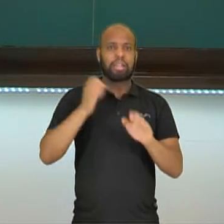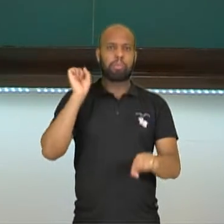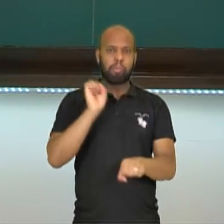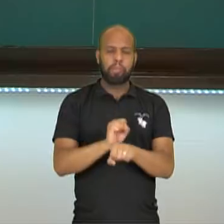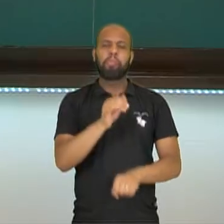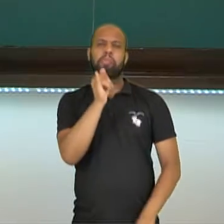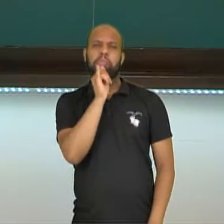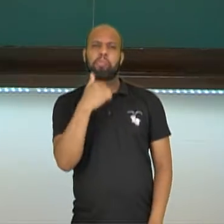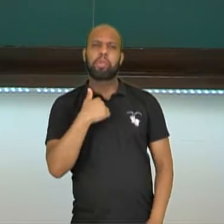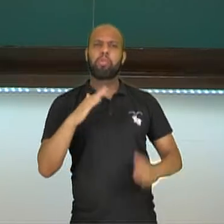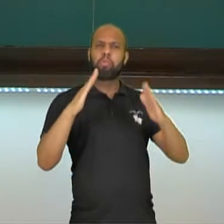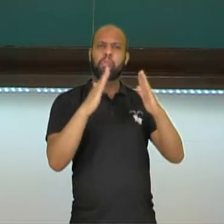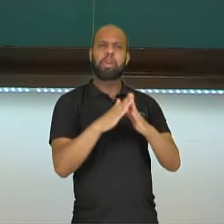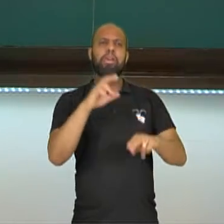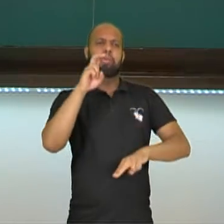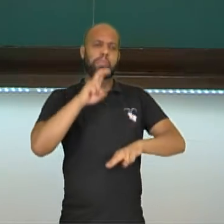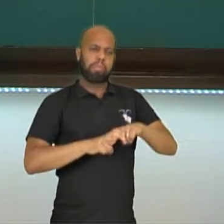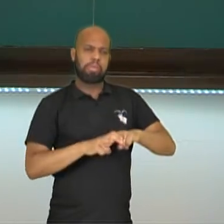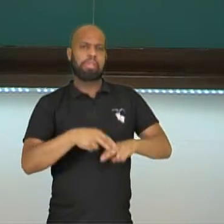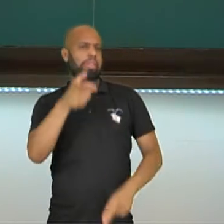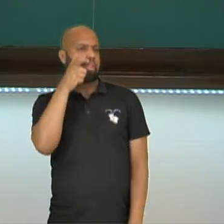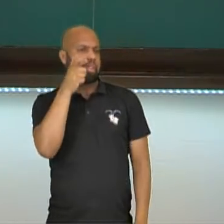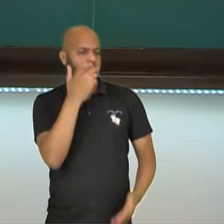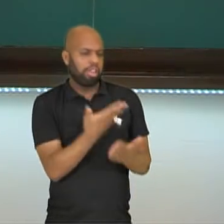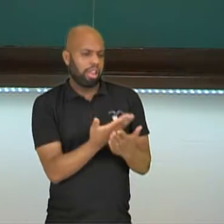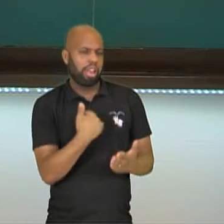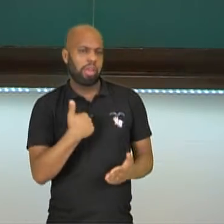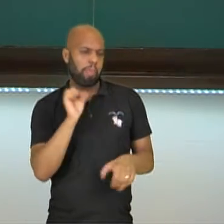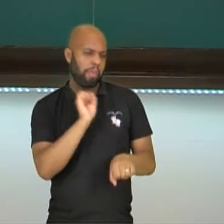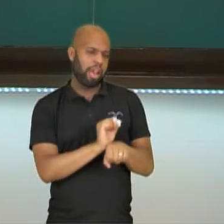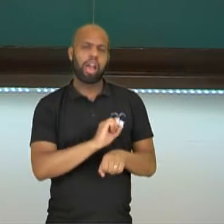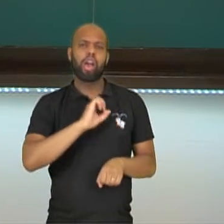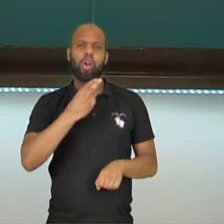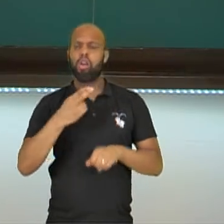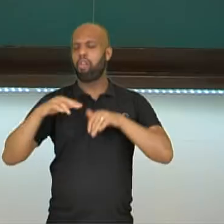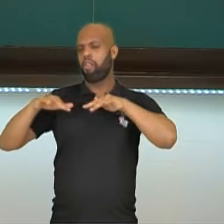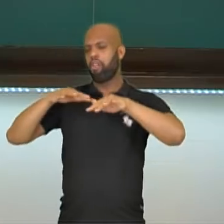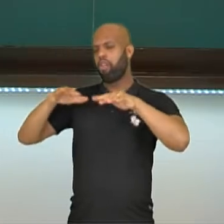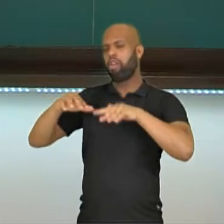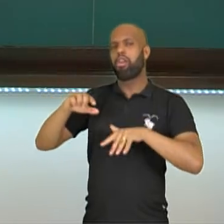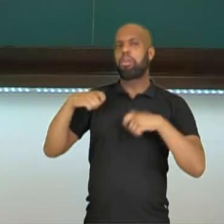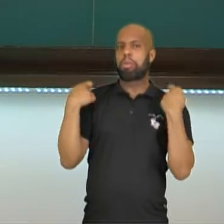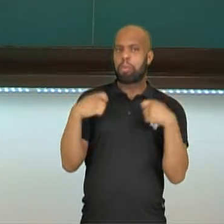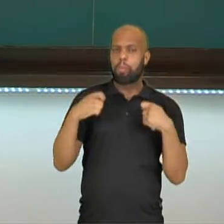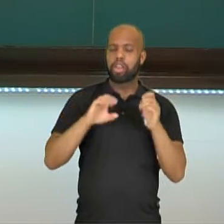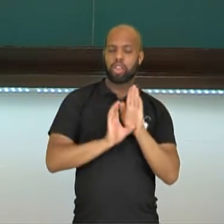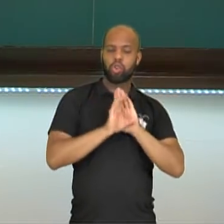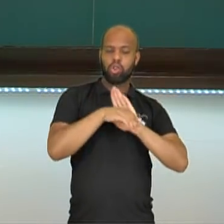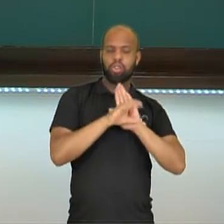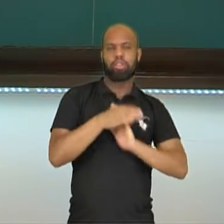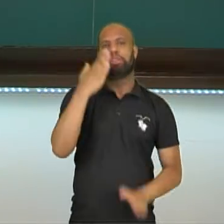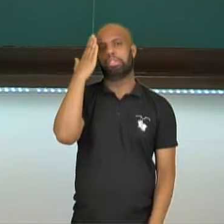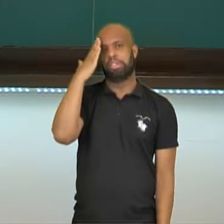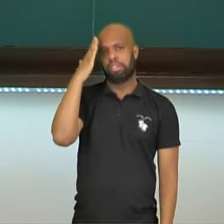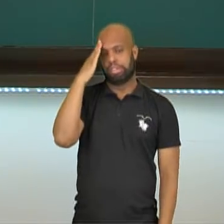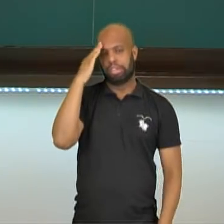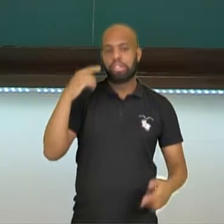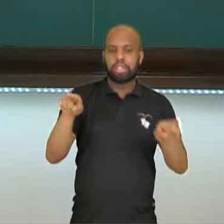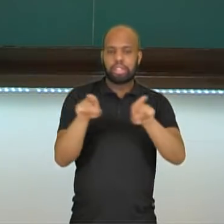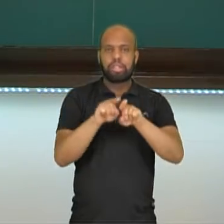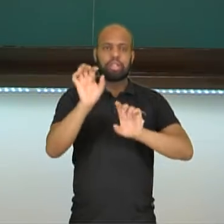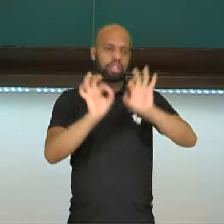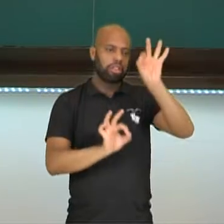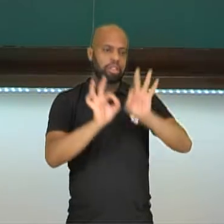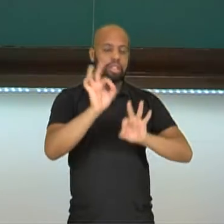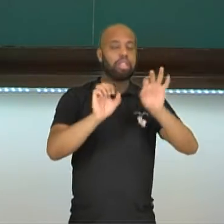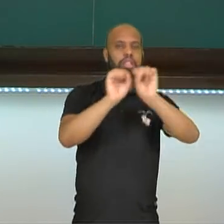aula, tal, sabe que eu estou em repouso de movimento, certo? Bem, essa é uma questão que precisa ter uma definição, a gente tem que conceituar e sistematizar o